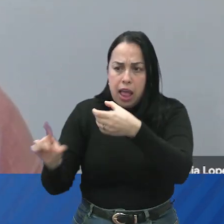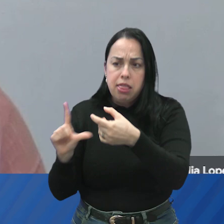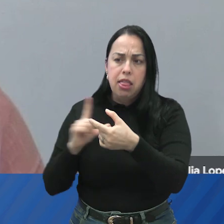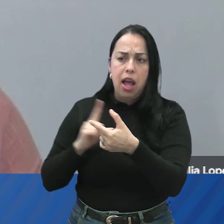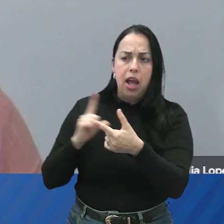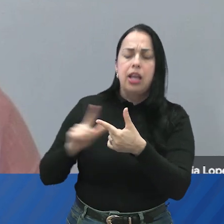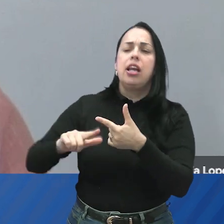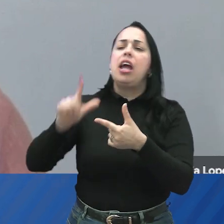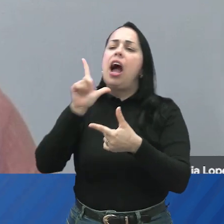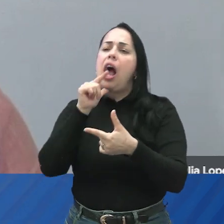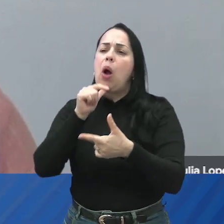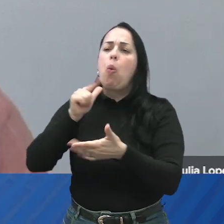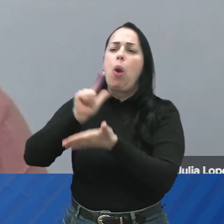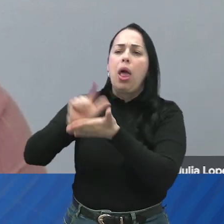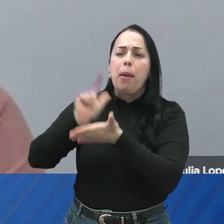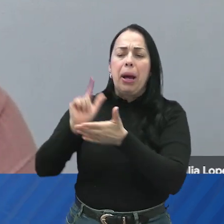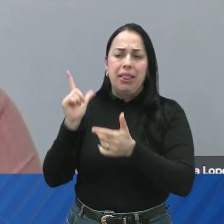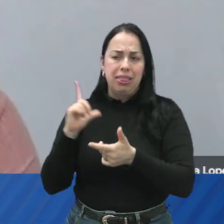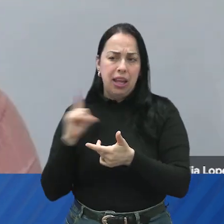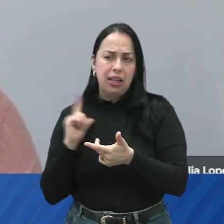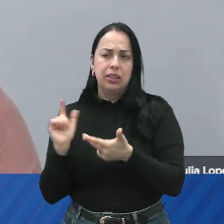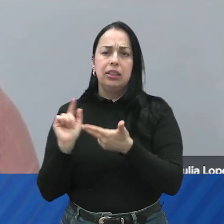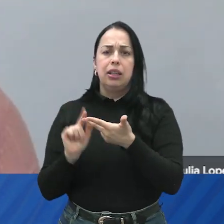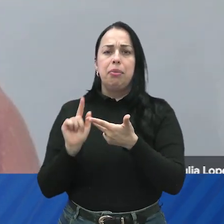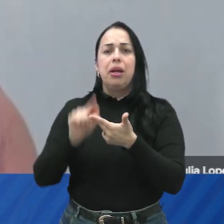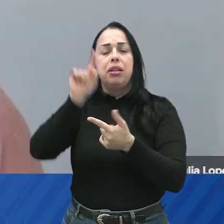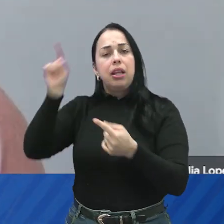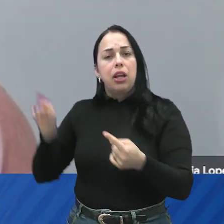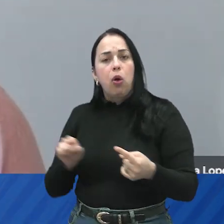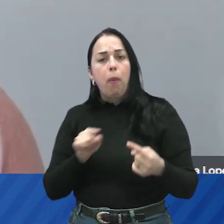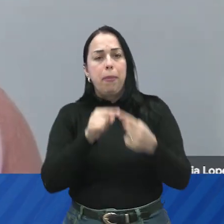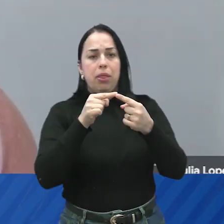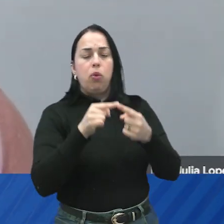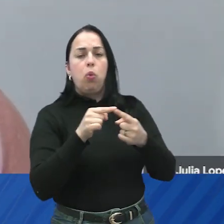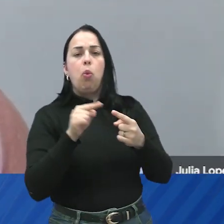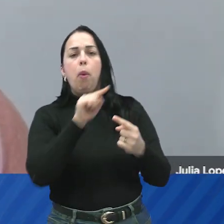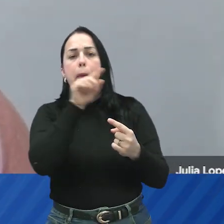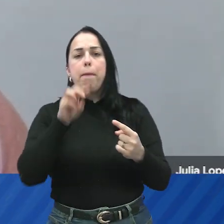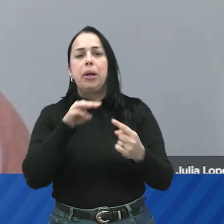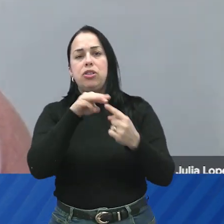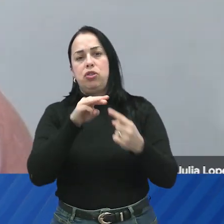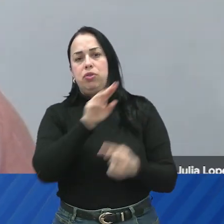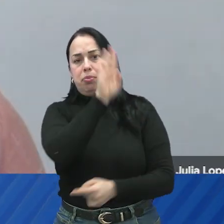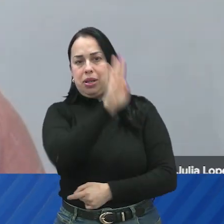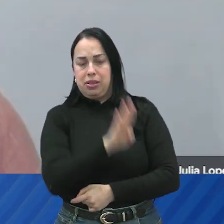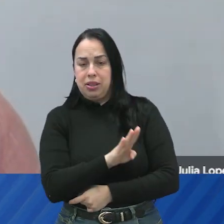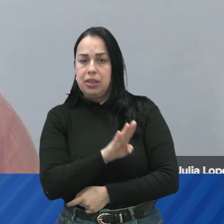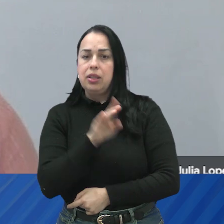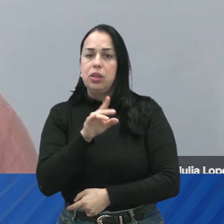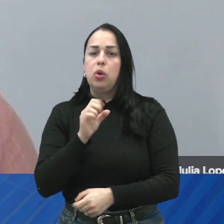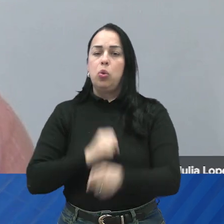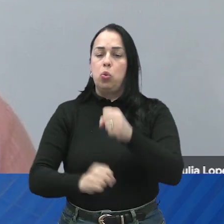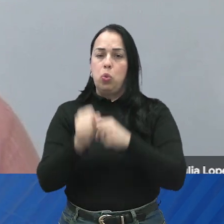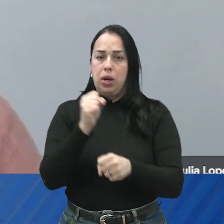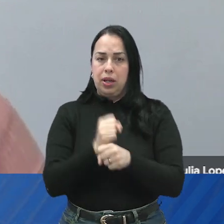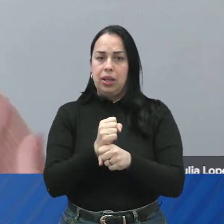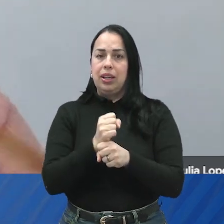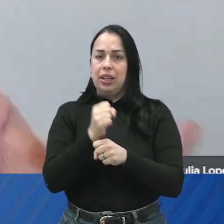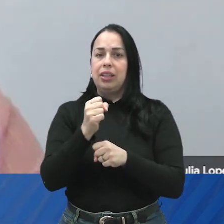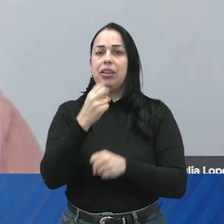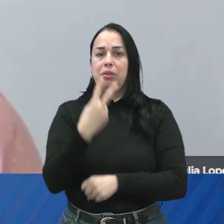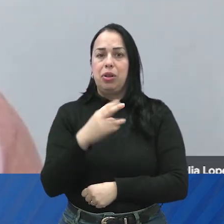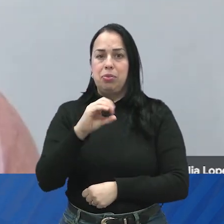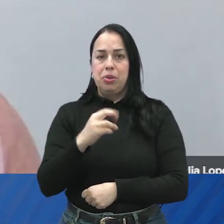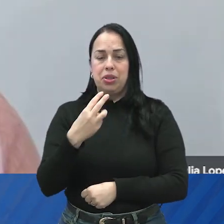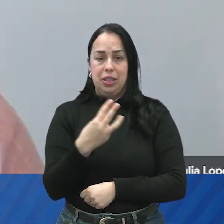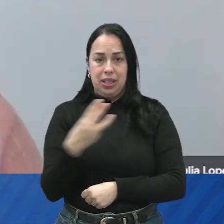saneamento básico e cruza isso com o que deveria ser, de acordo com as metas nacionais, né? Então, até o ano de 2033, segundo o marco